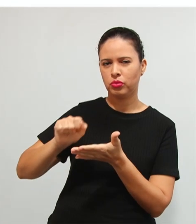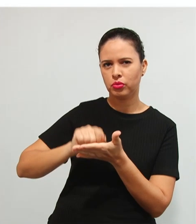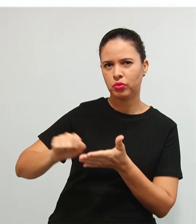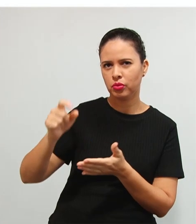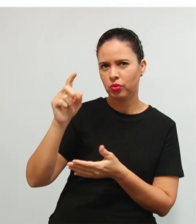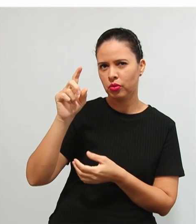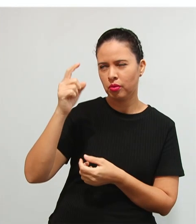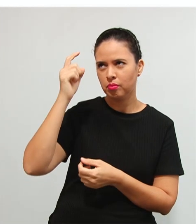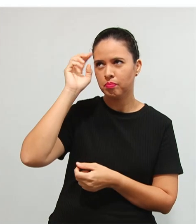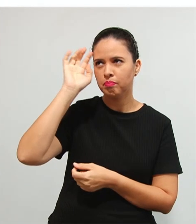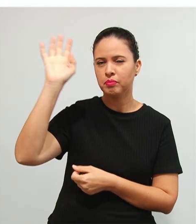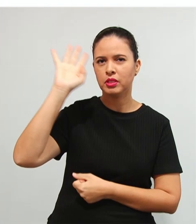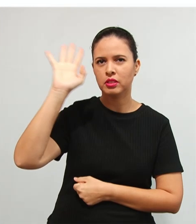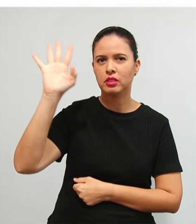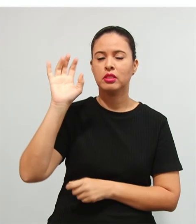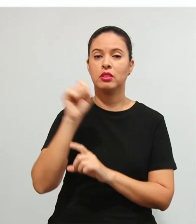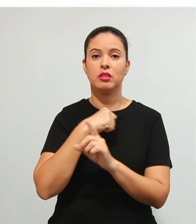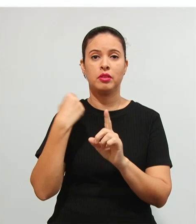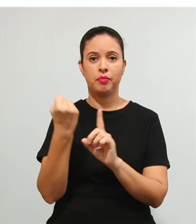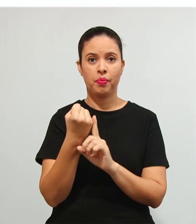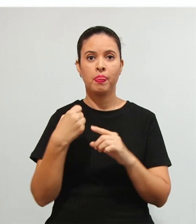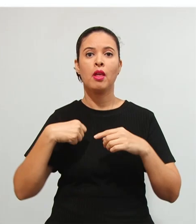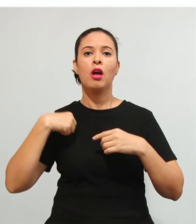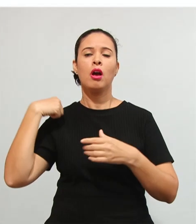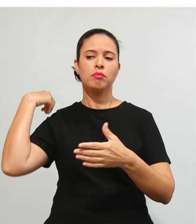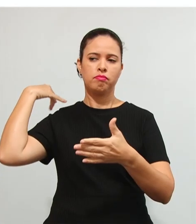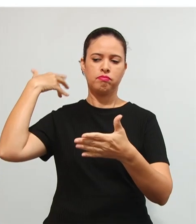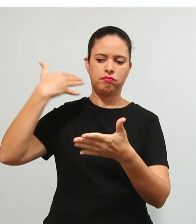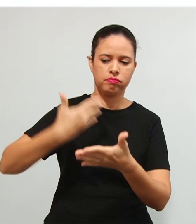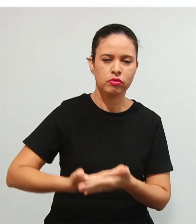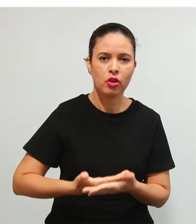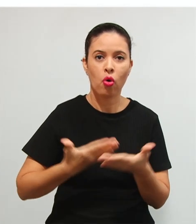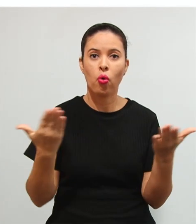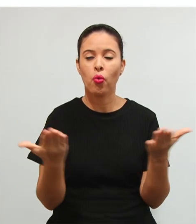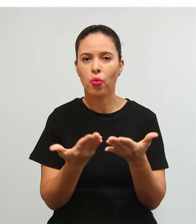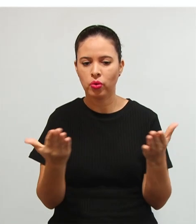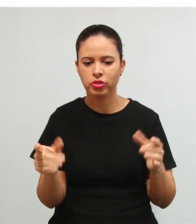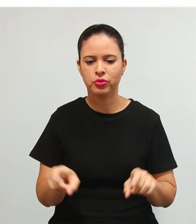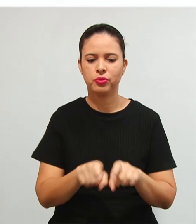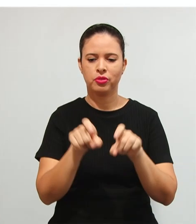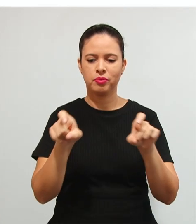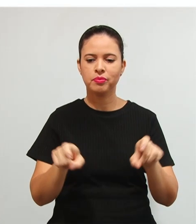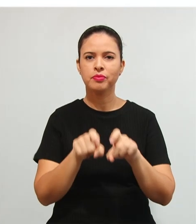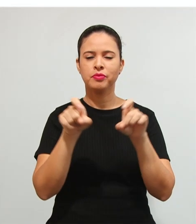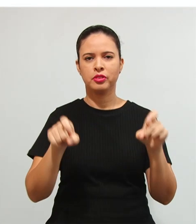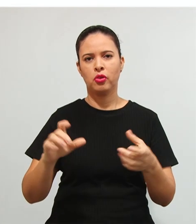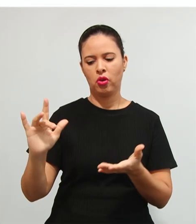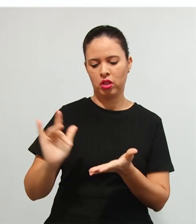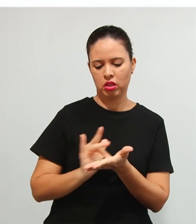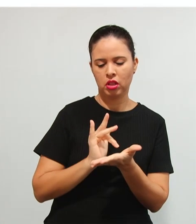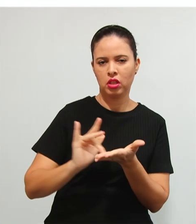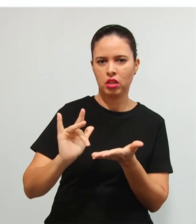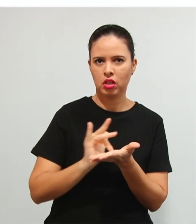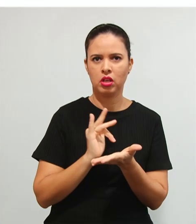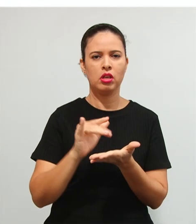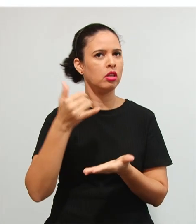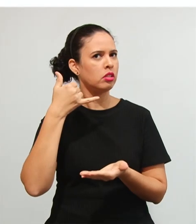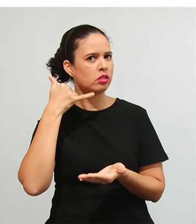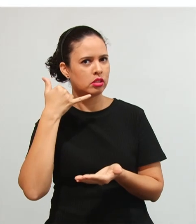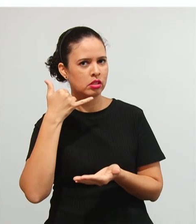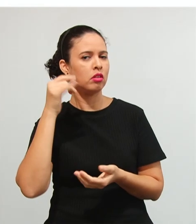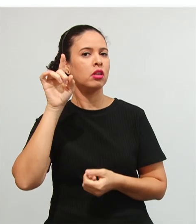pensaram a sociedade, hoje o computador, e aí a gente pode acrescentar também o smartphone é um